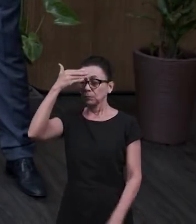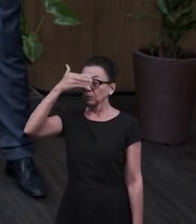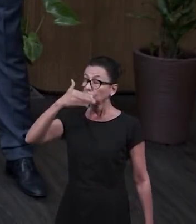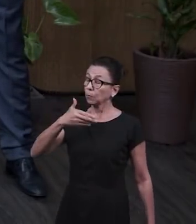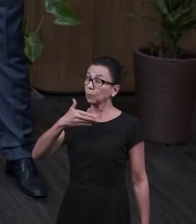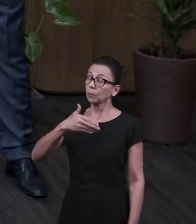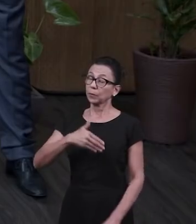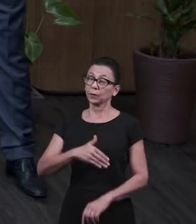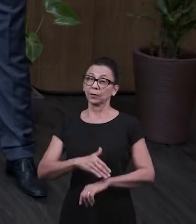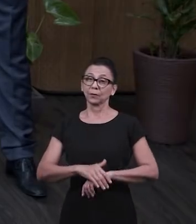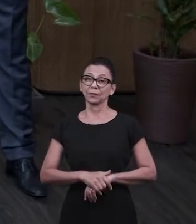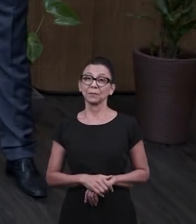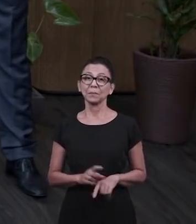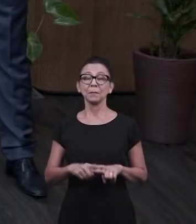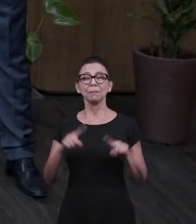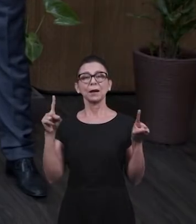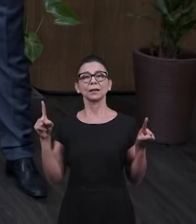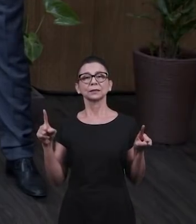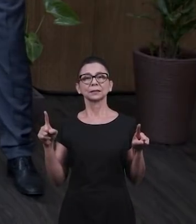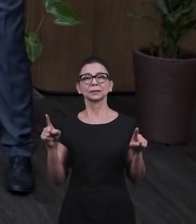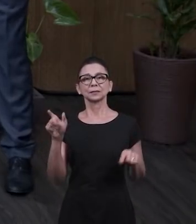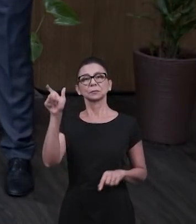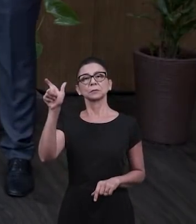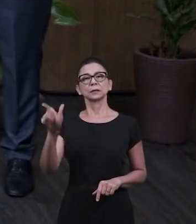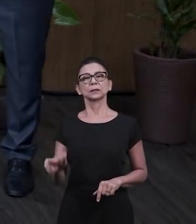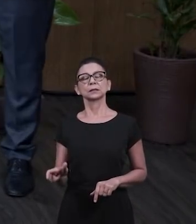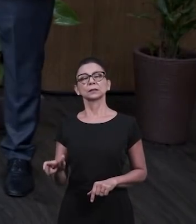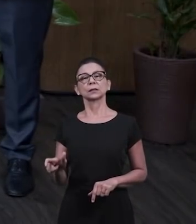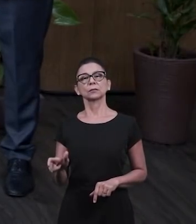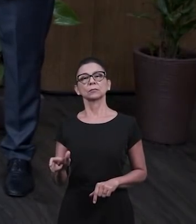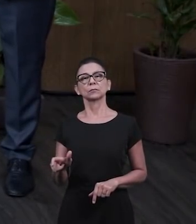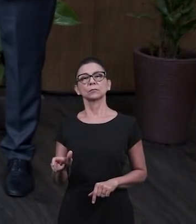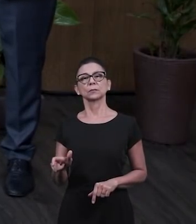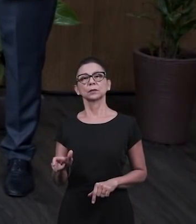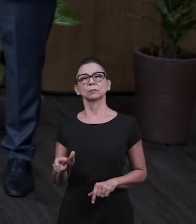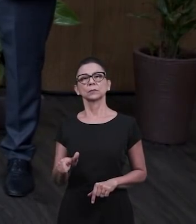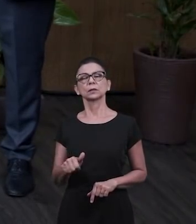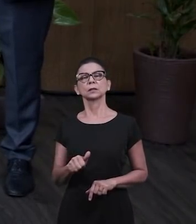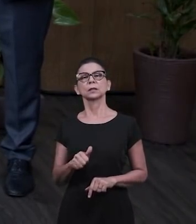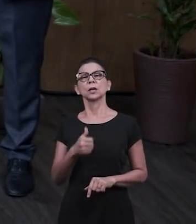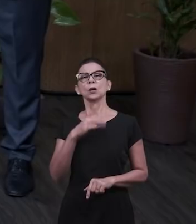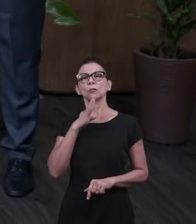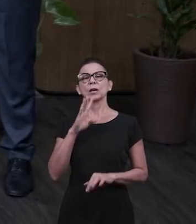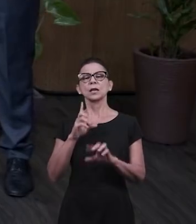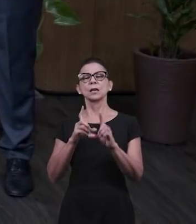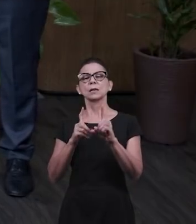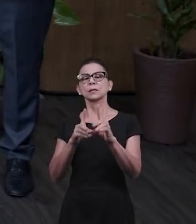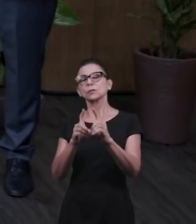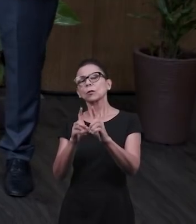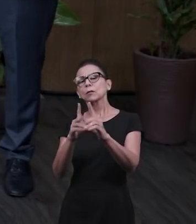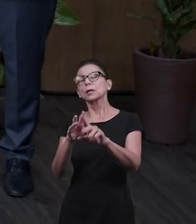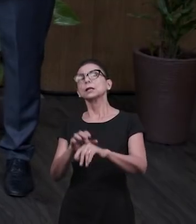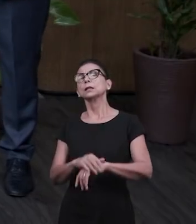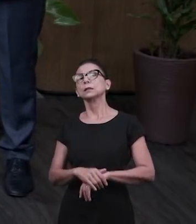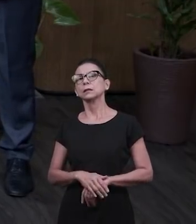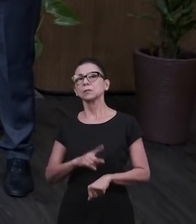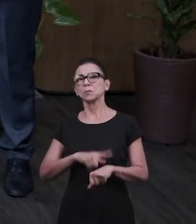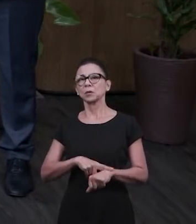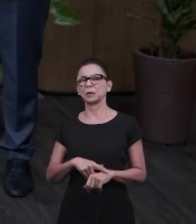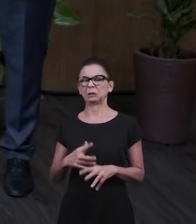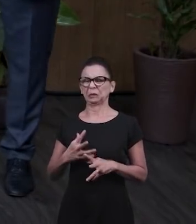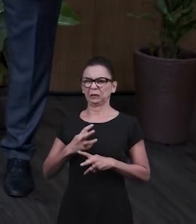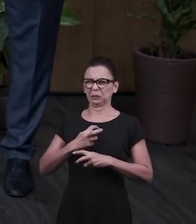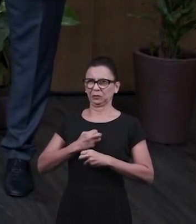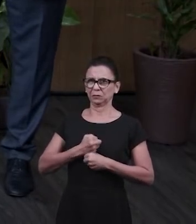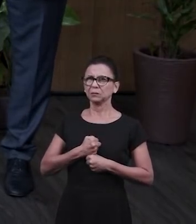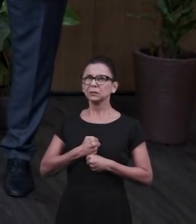está firme na doutrina, mesmo se vendo diante de quaisquer angústias, até